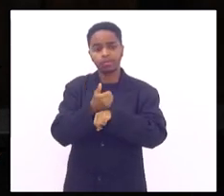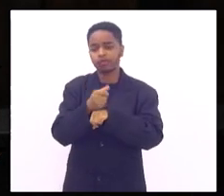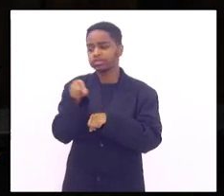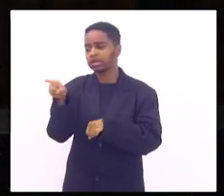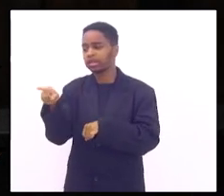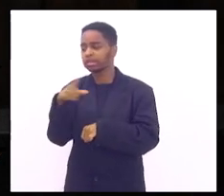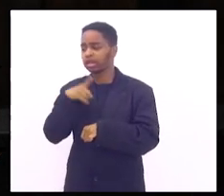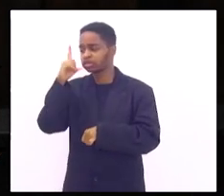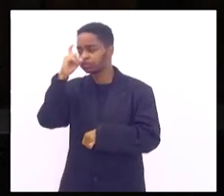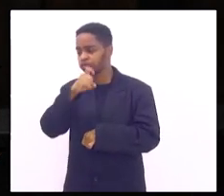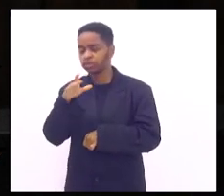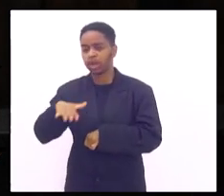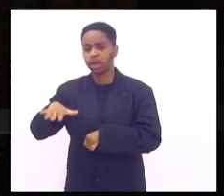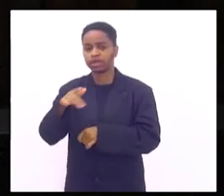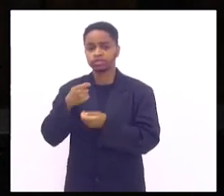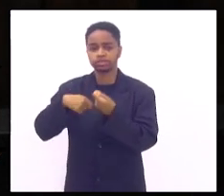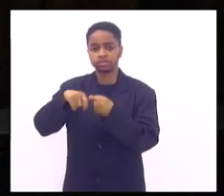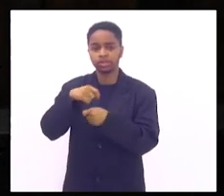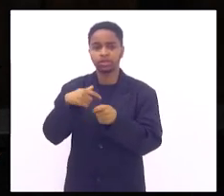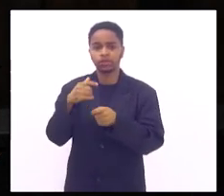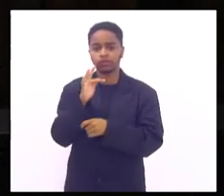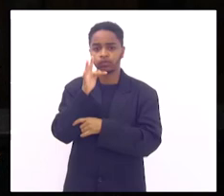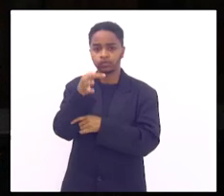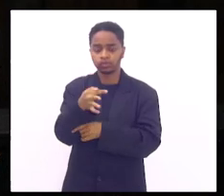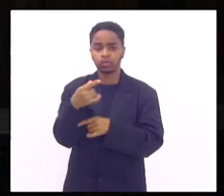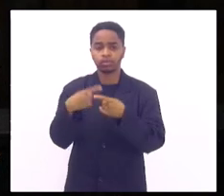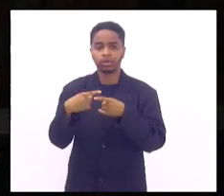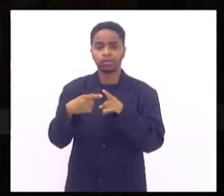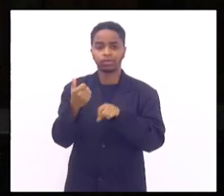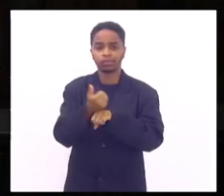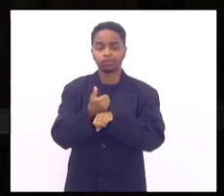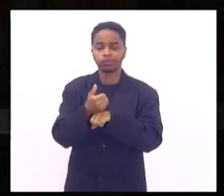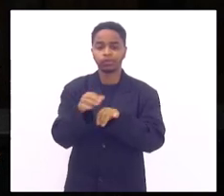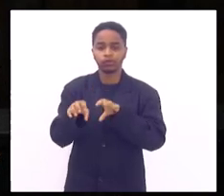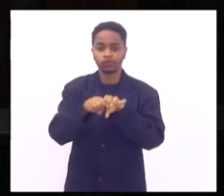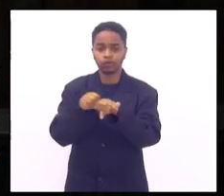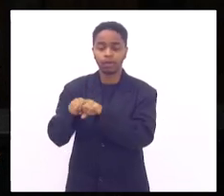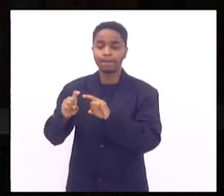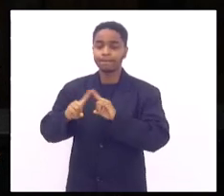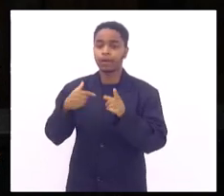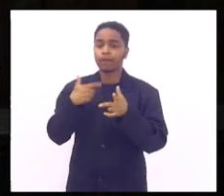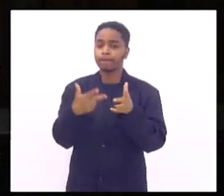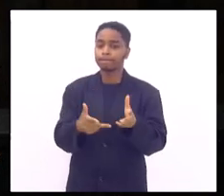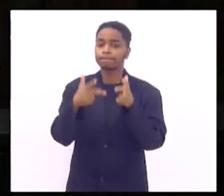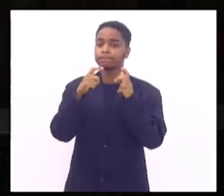ter dificuldade de mercado no futuro, né, o profissional que se forma. E o que eu presenciei nesses últimos